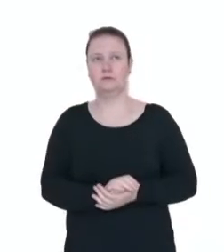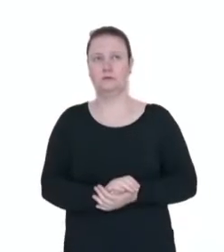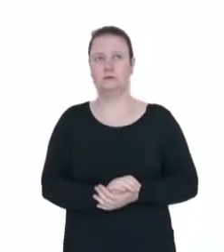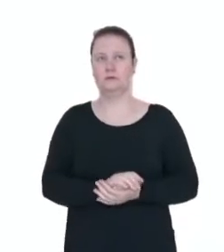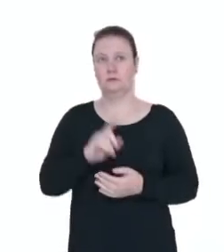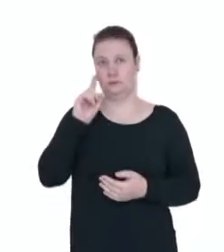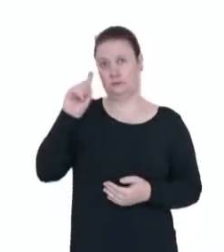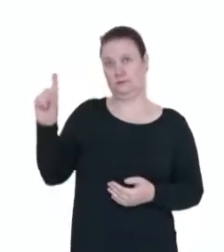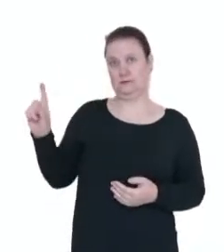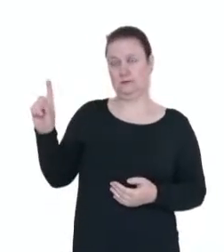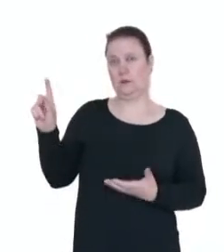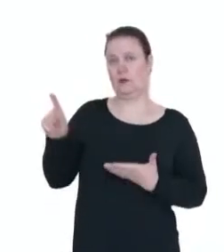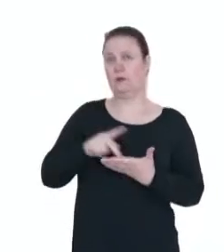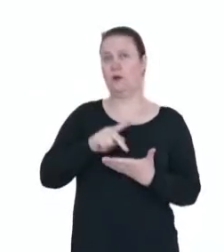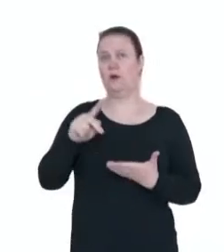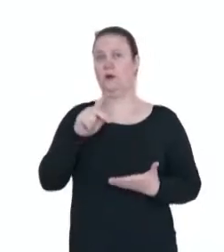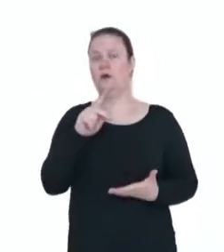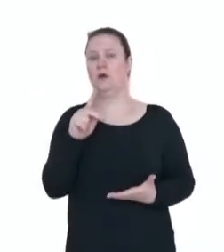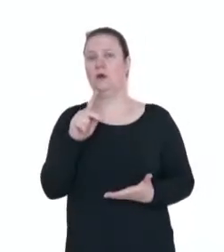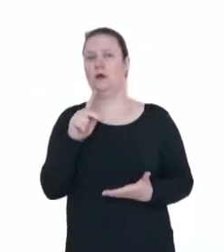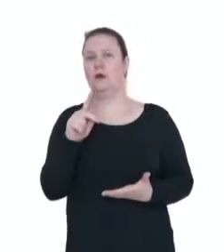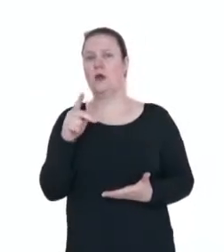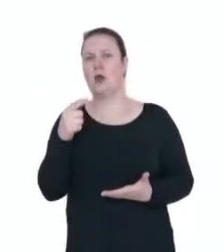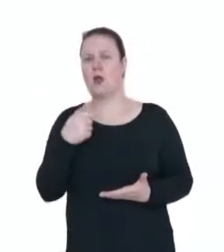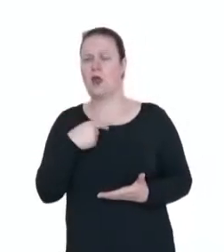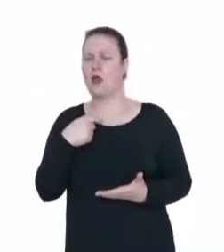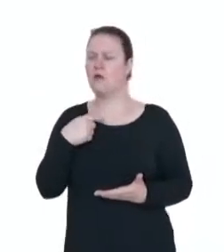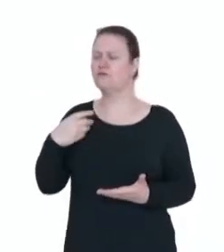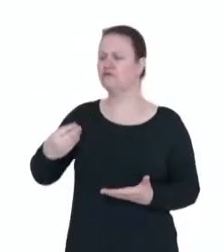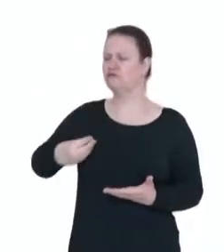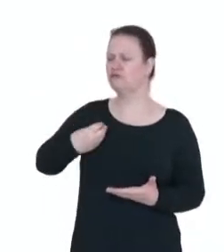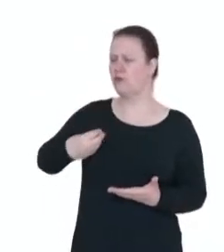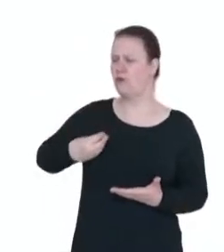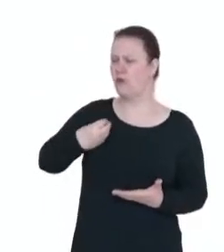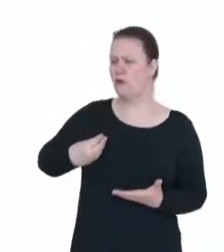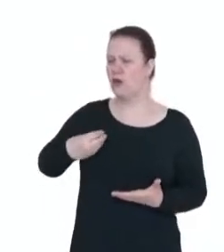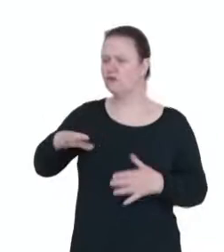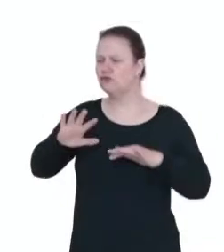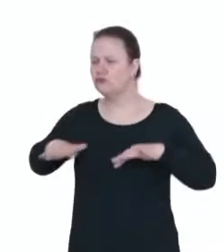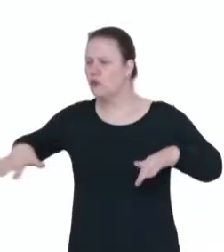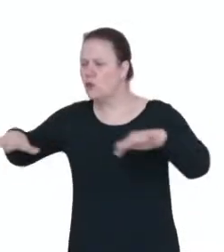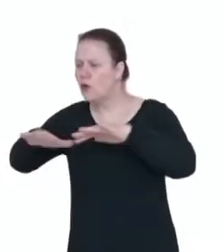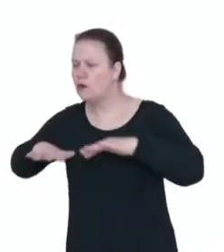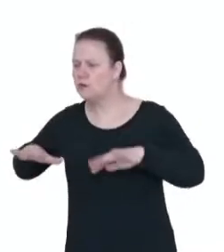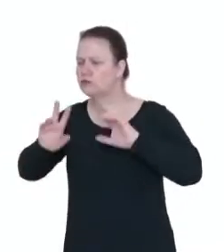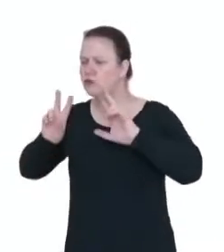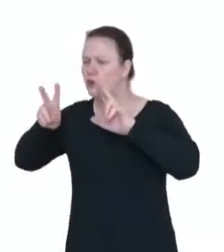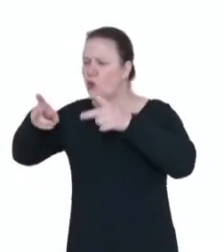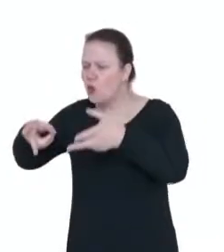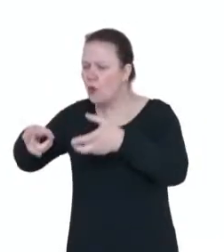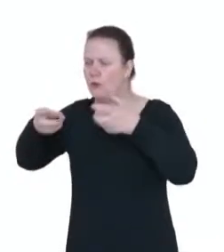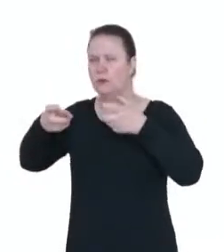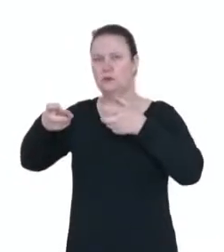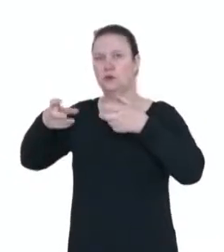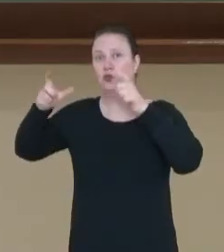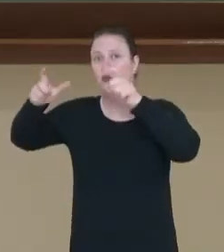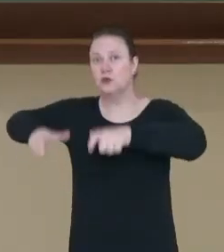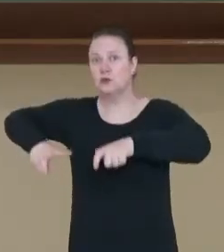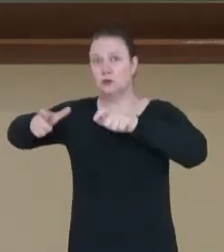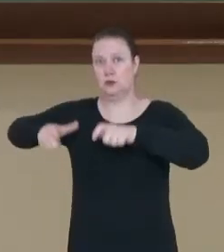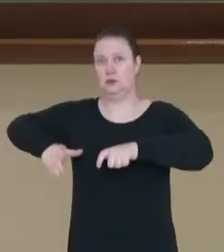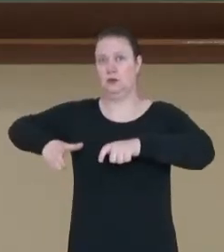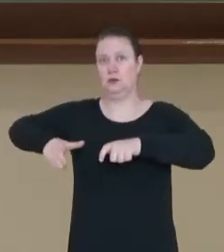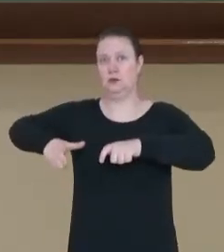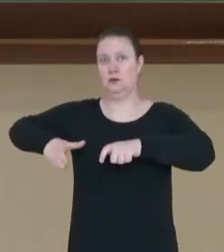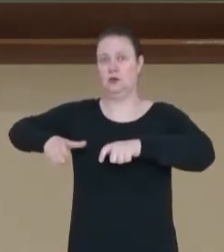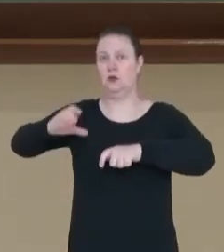retomando o poema, ó, ele diz, ó, venho de um Cuiabá de garimpos e de ruelas entortadas. Aí, ó, a sequência